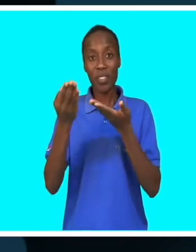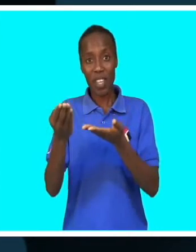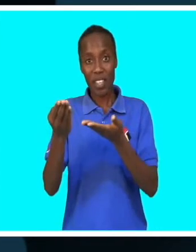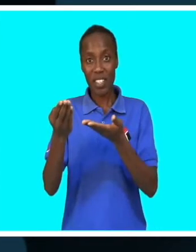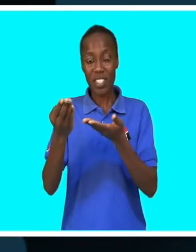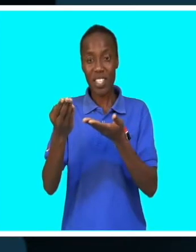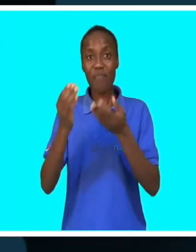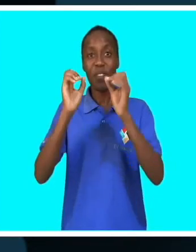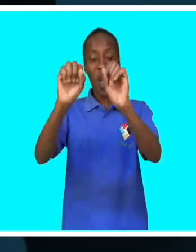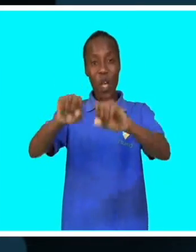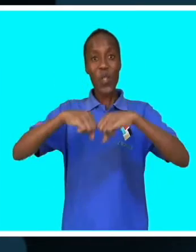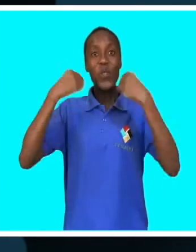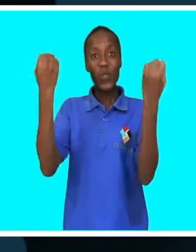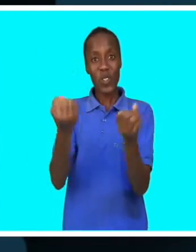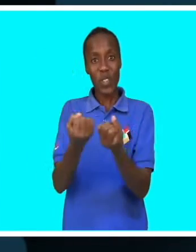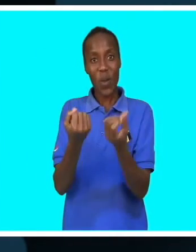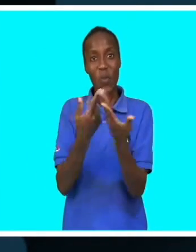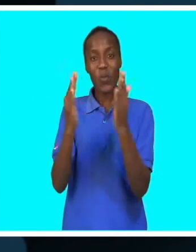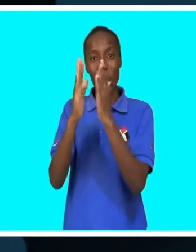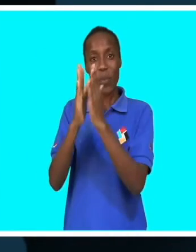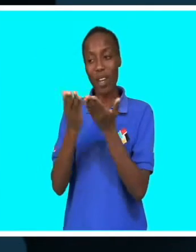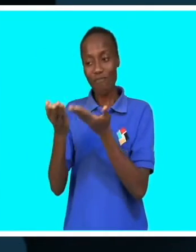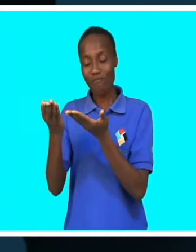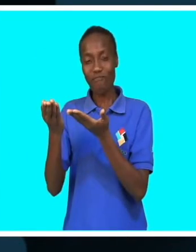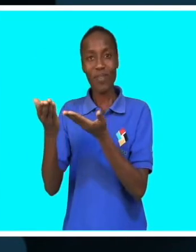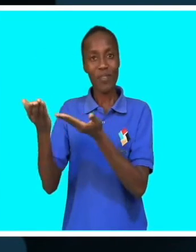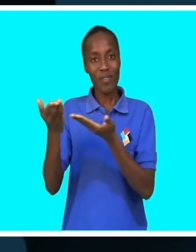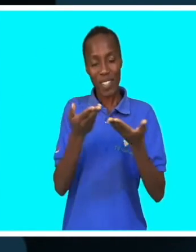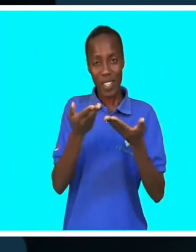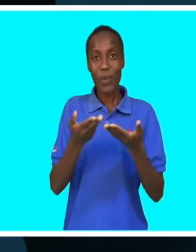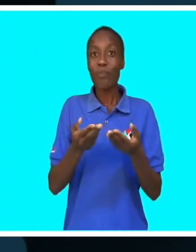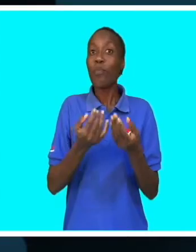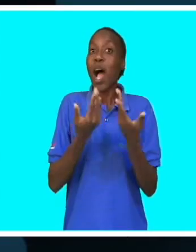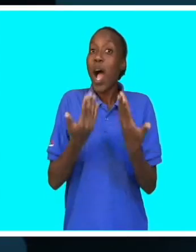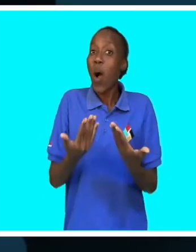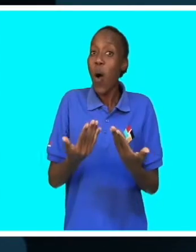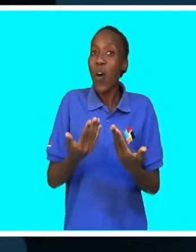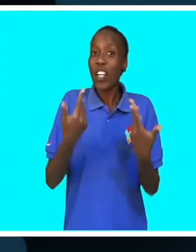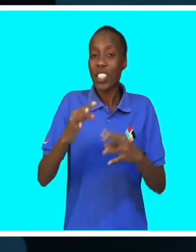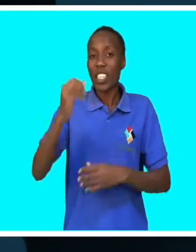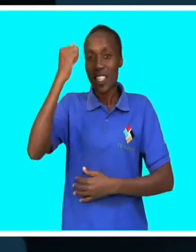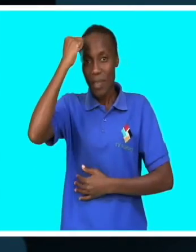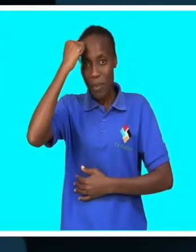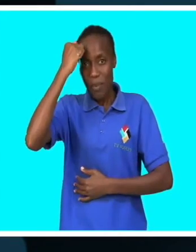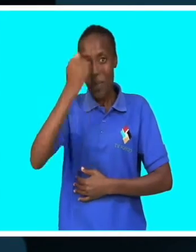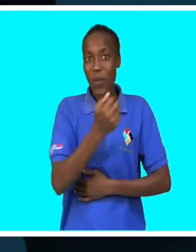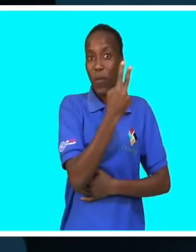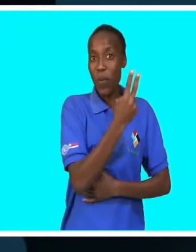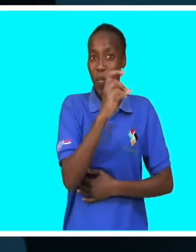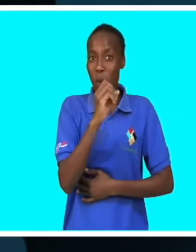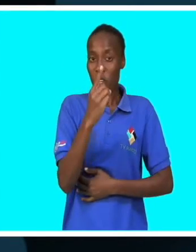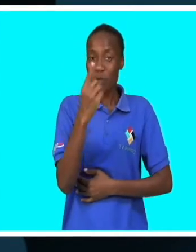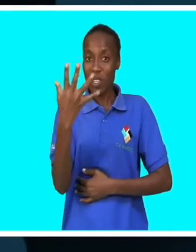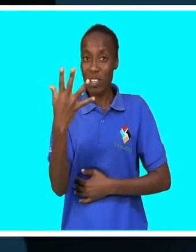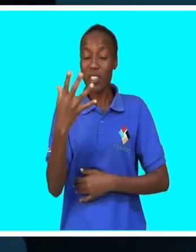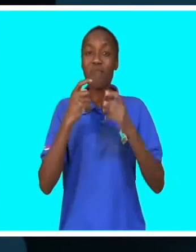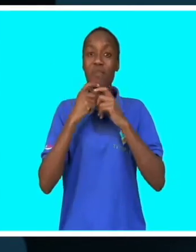desta rede. E agradecemos a sua presença aqui. Neste momento, sabemos que a partir de